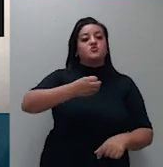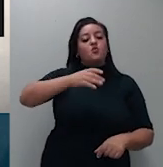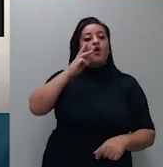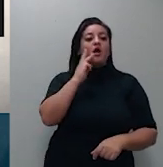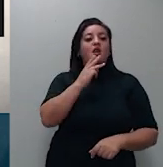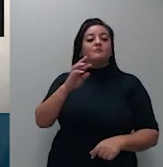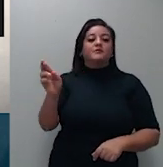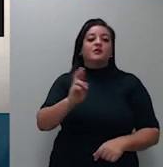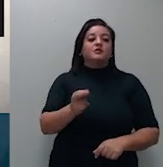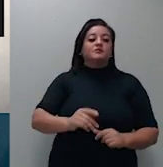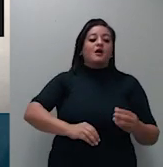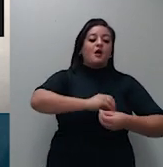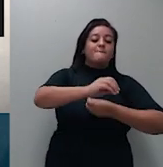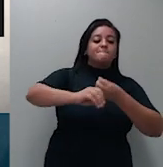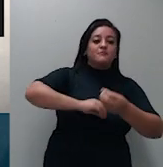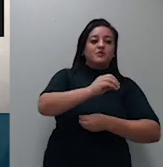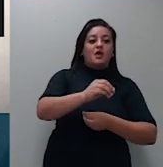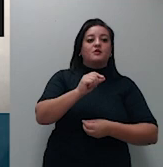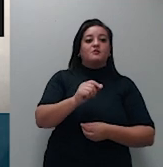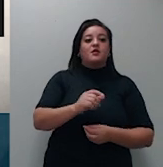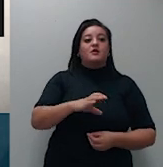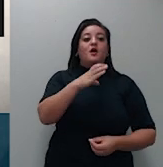para o